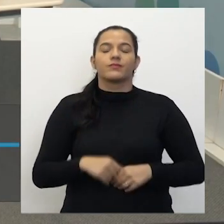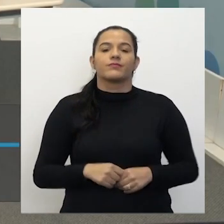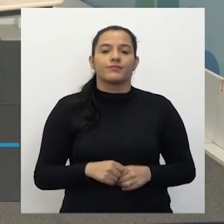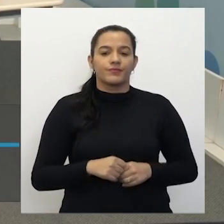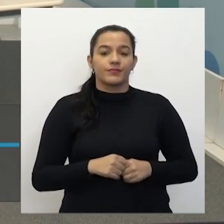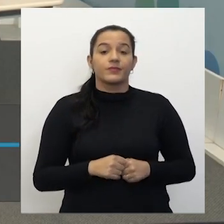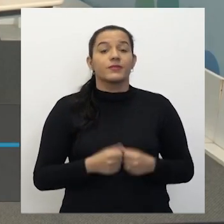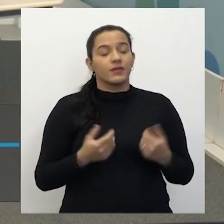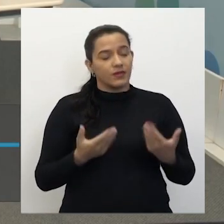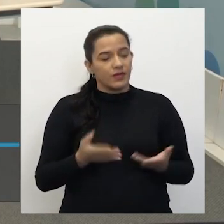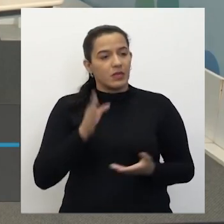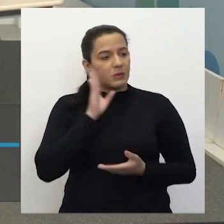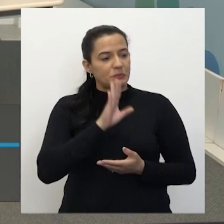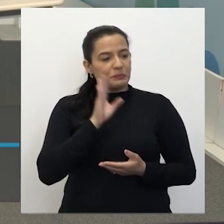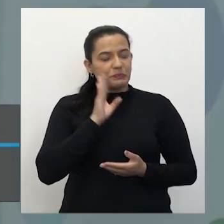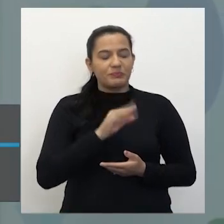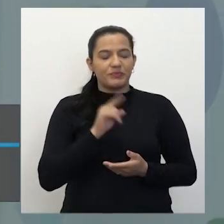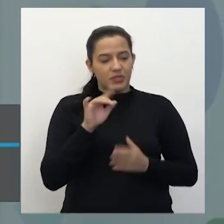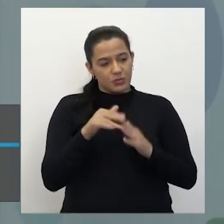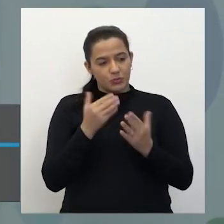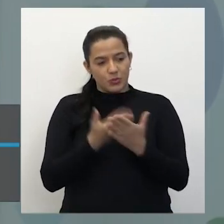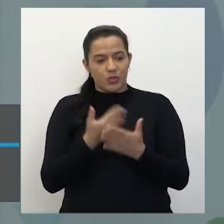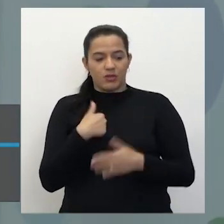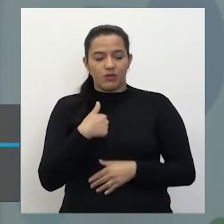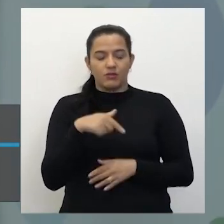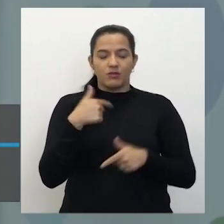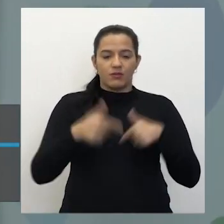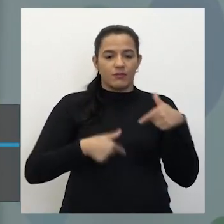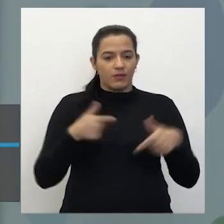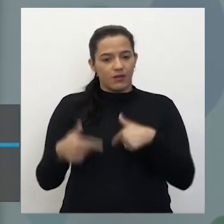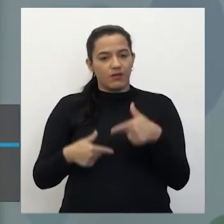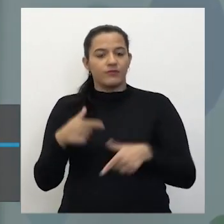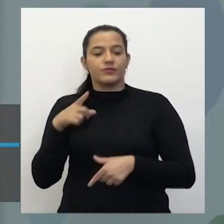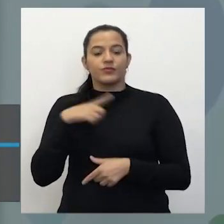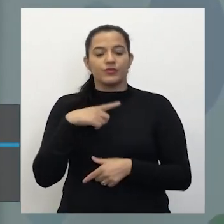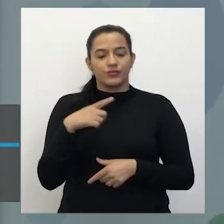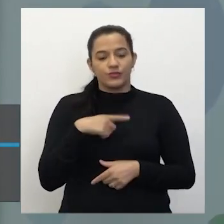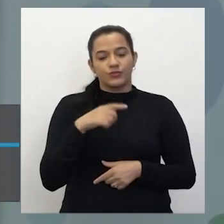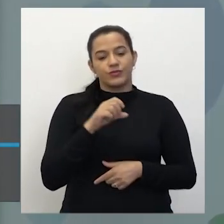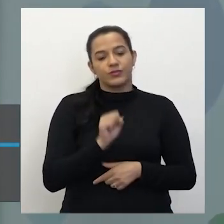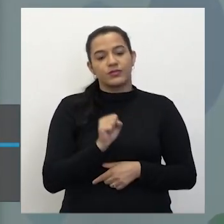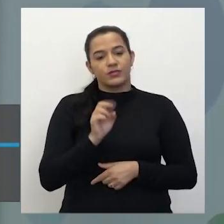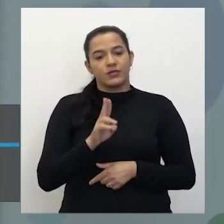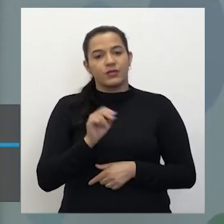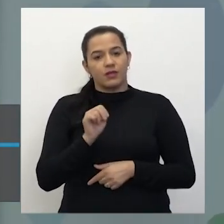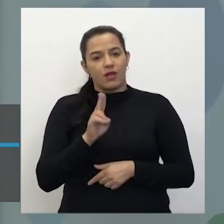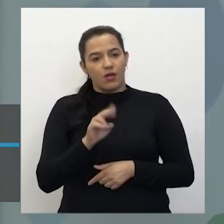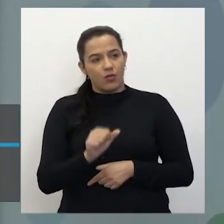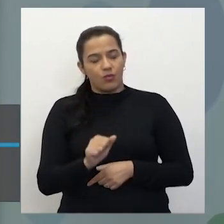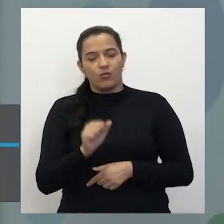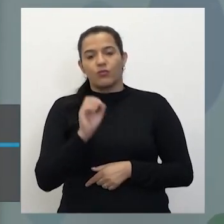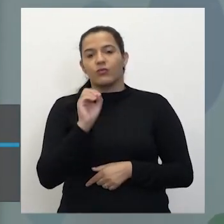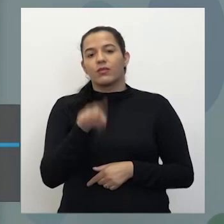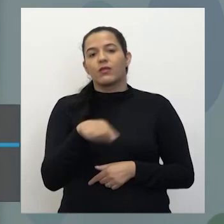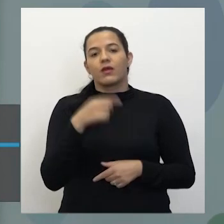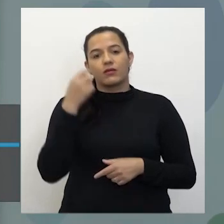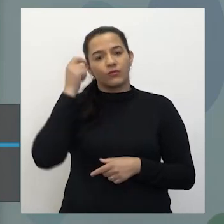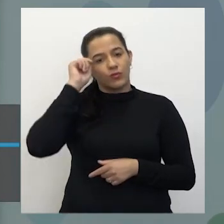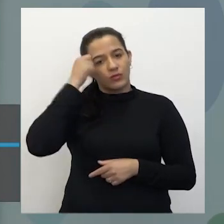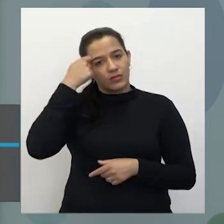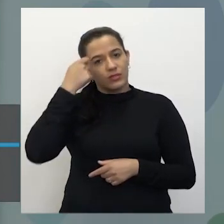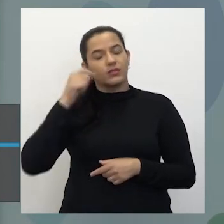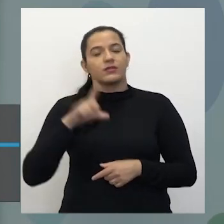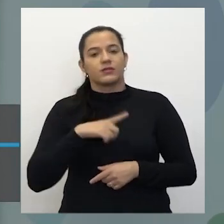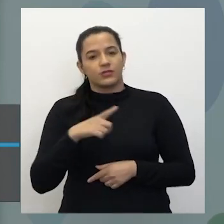que eu trabalhava também, tem todo mês de novembro tem um sarau da consciência negra, né? A Escola Maria Aparecida Rodrigues. Um grande abraço para vocês, saudade de vocês,